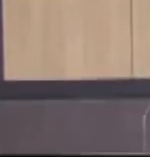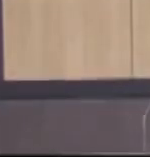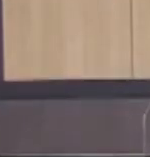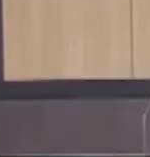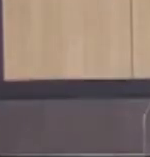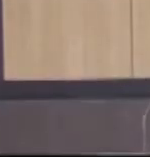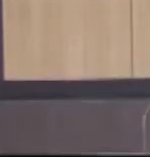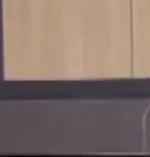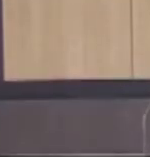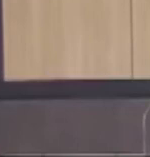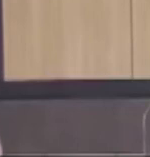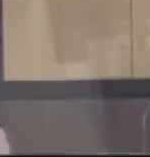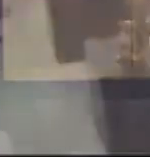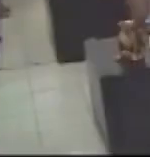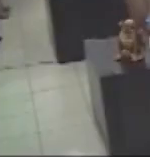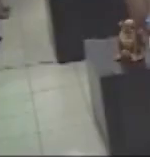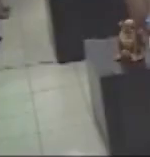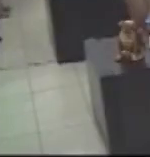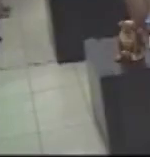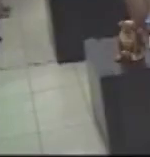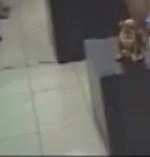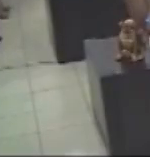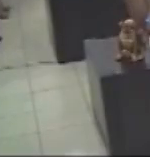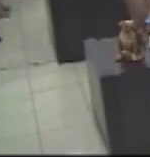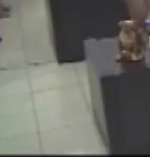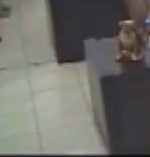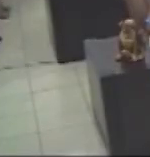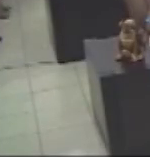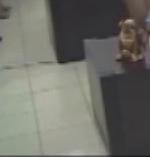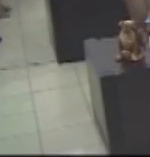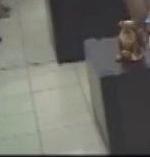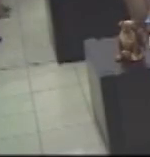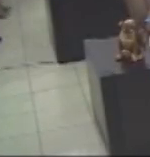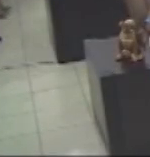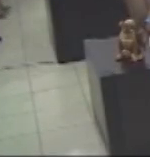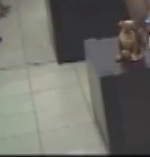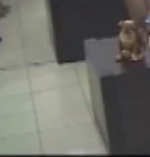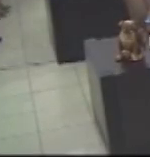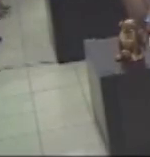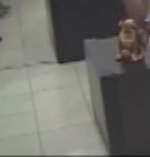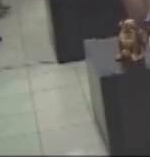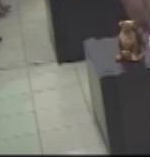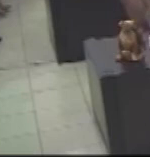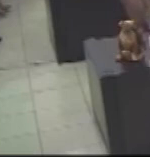Agora a vereadora Maria Amélia para entregar o diploma ao senhor Albino Santos Bicudo.